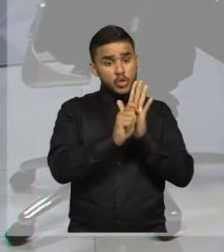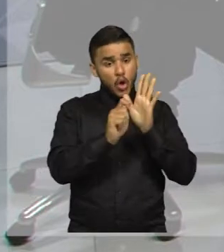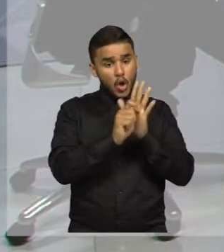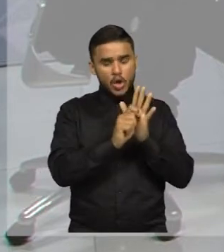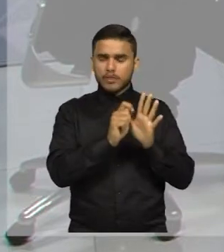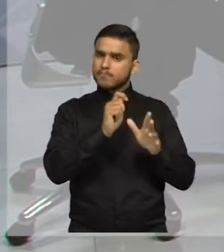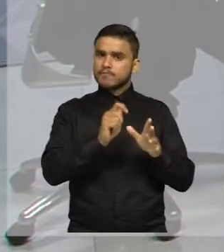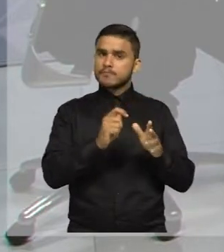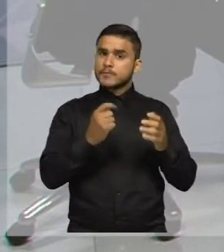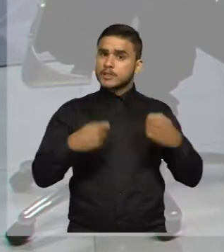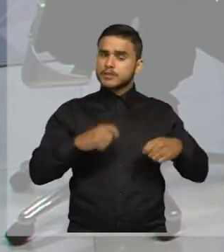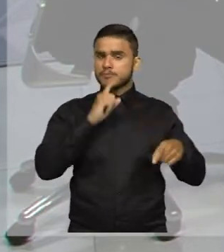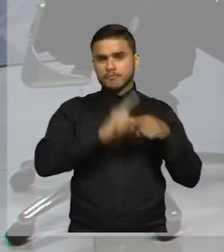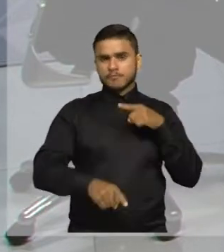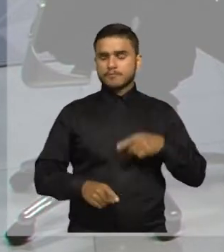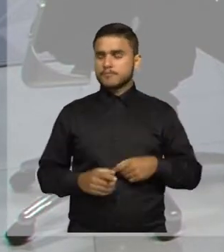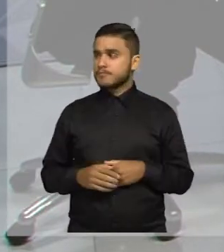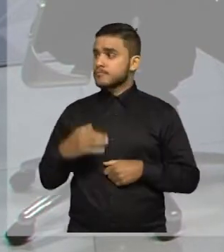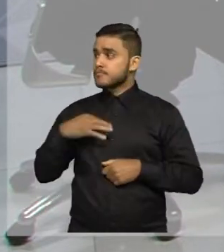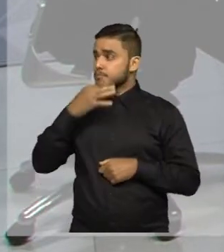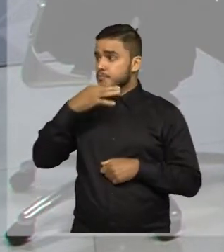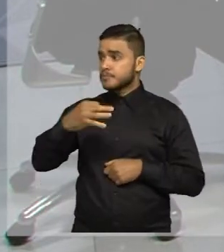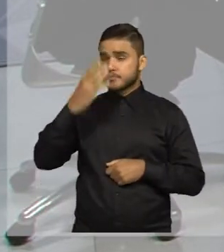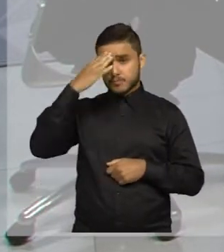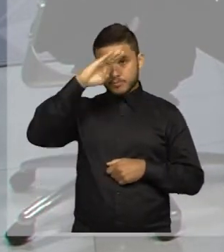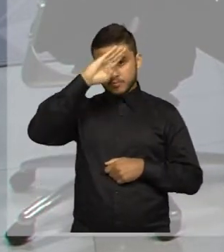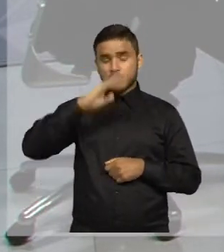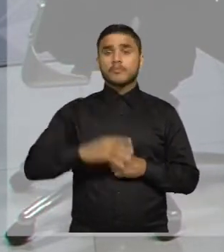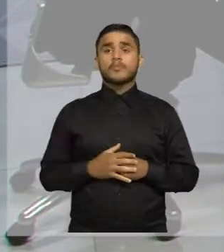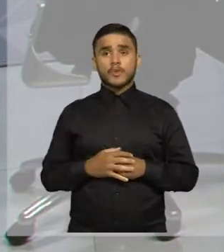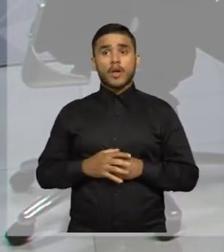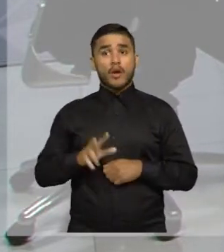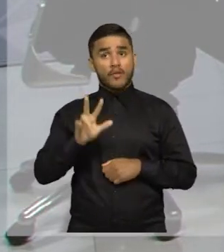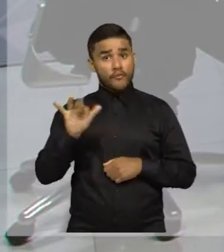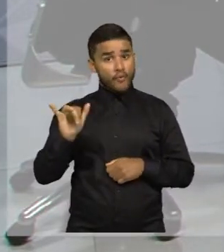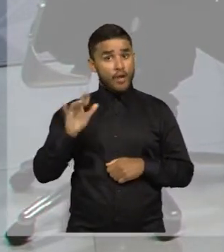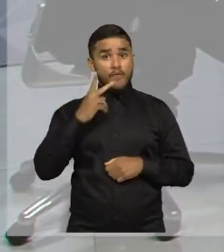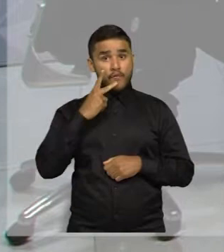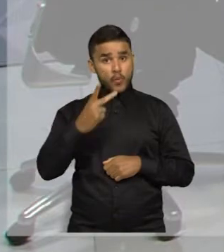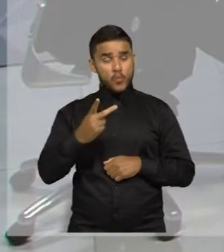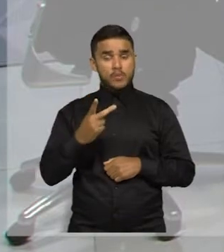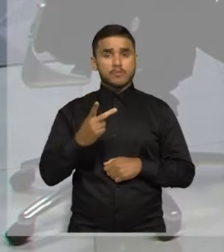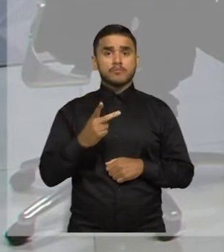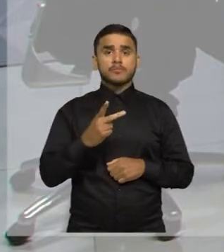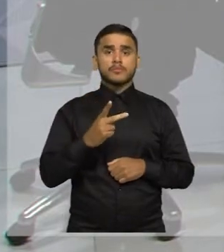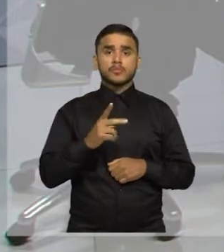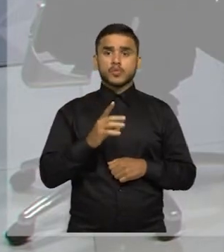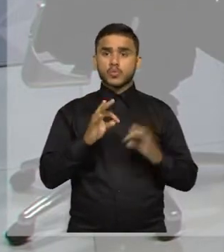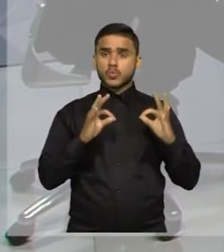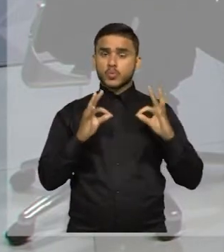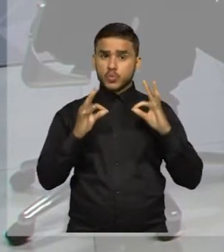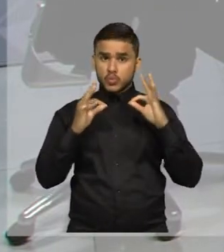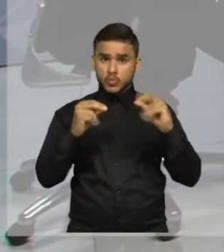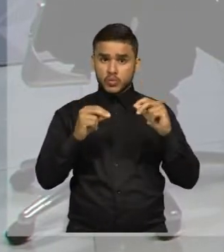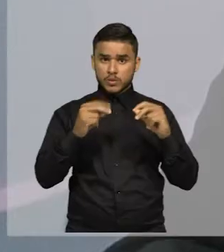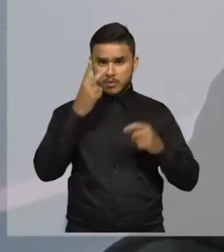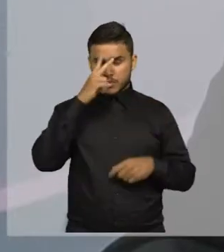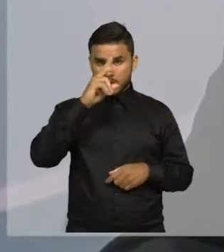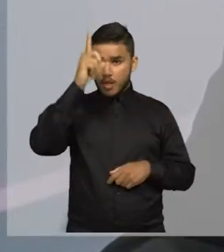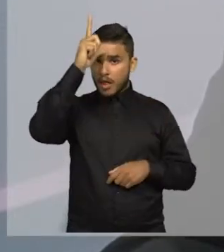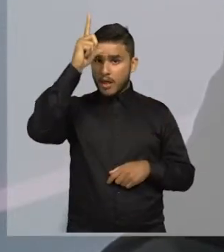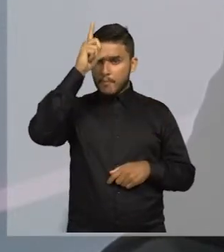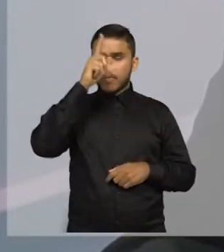que pretende o Bolsonaro. Primeiro, ele pretende aplicar o direito penal do inimigo, que é uma teoria